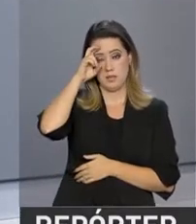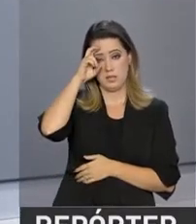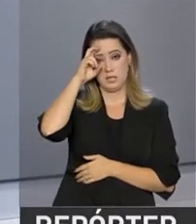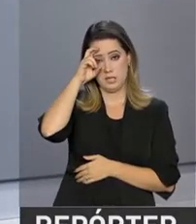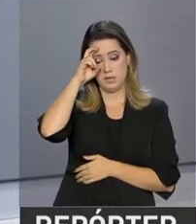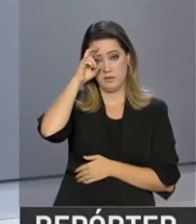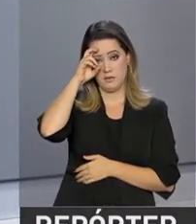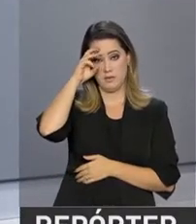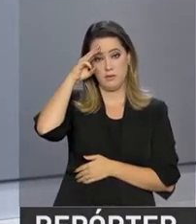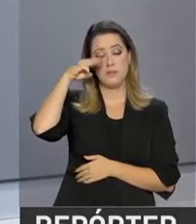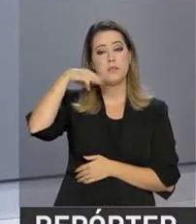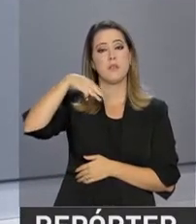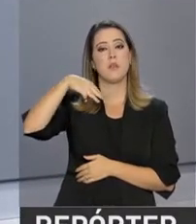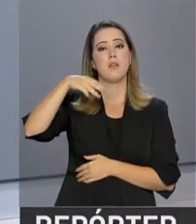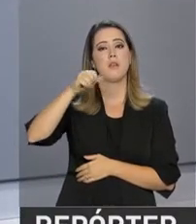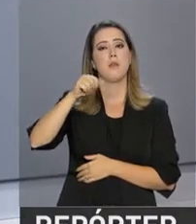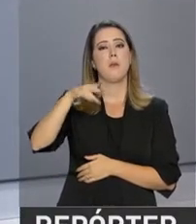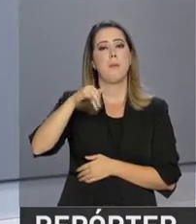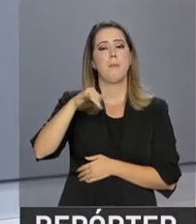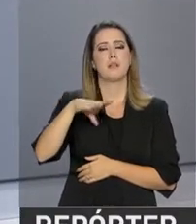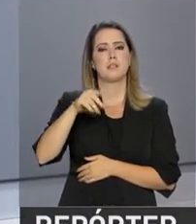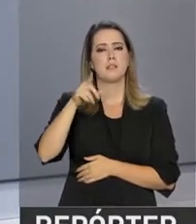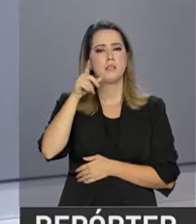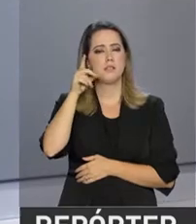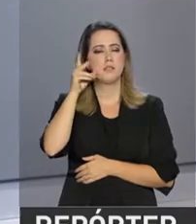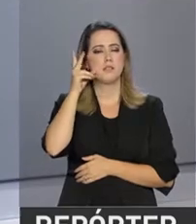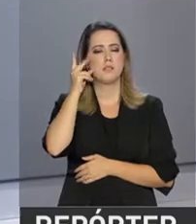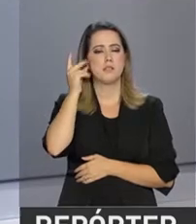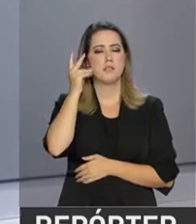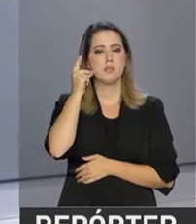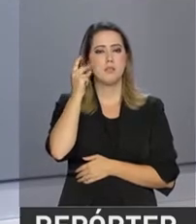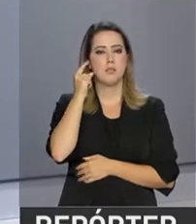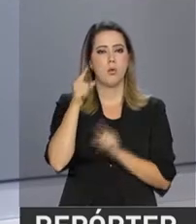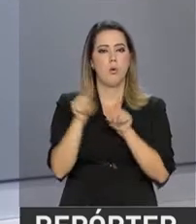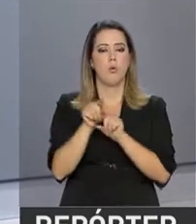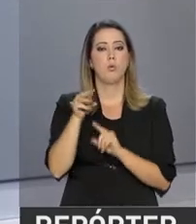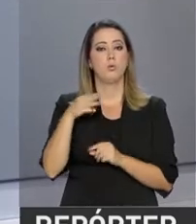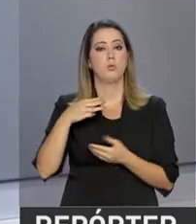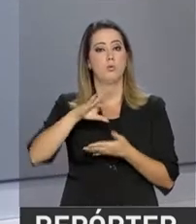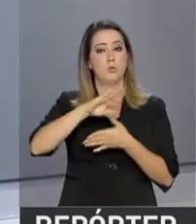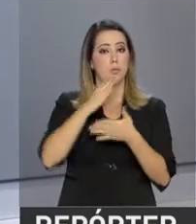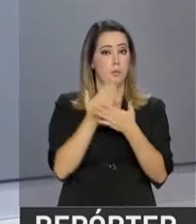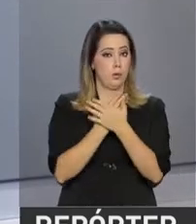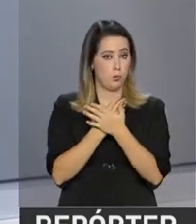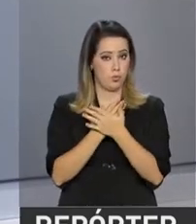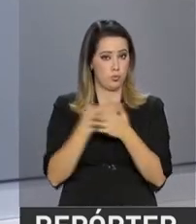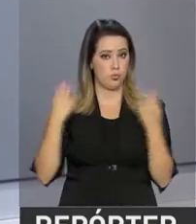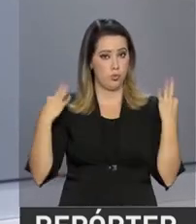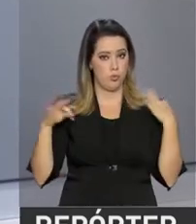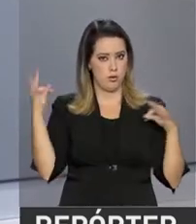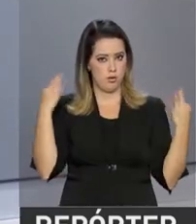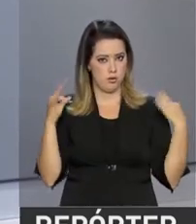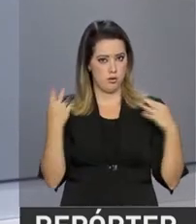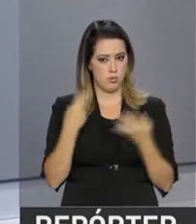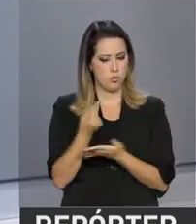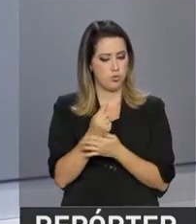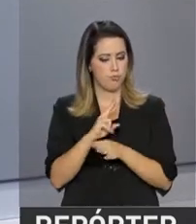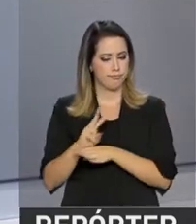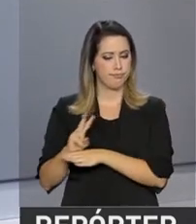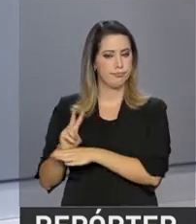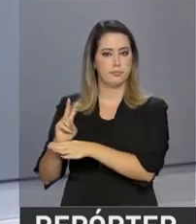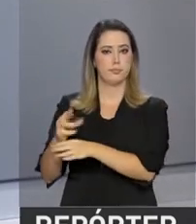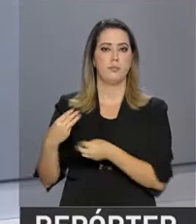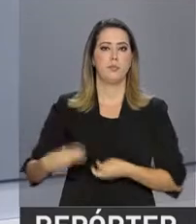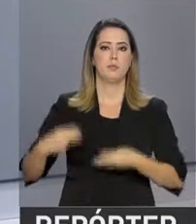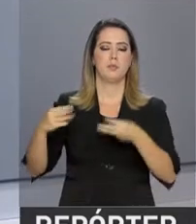Maceió a 19ª reunião de ministros do turismo do Mercosul. No encontro será lançada uma linha de crédito com recursos do